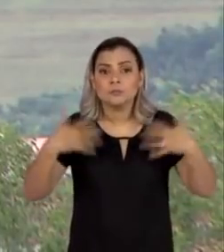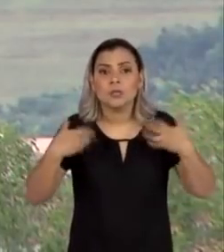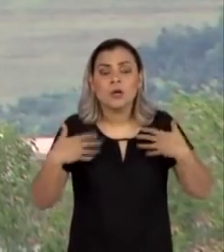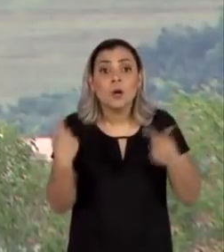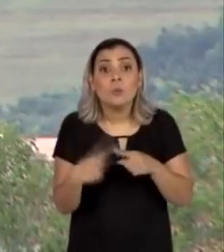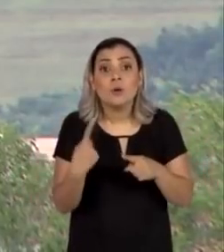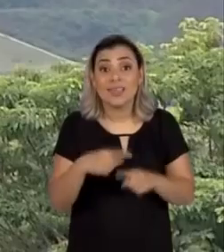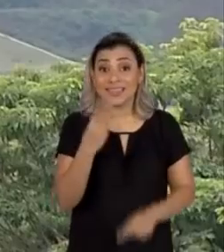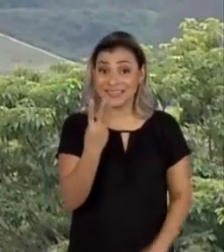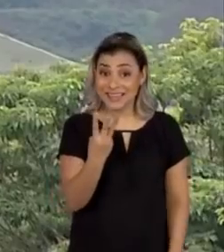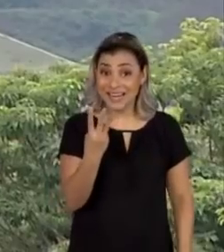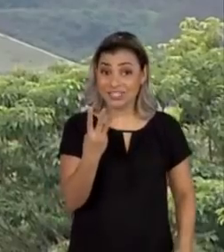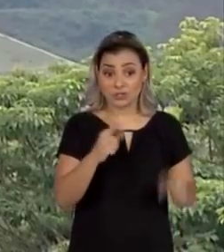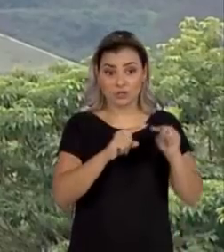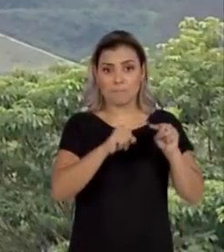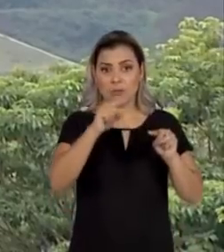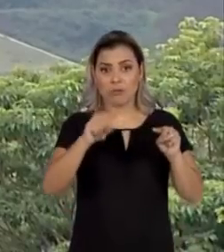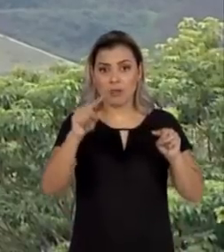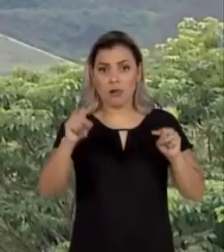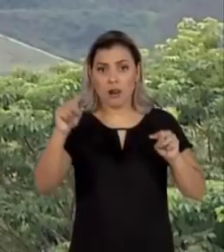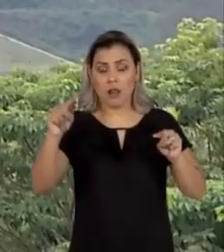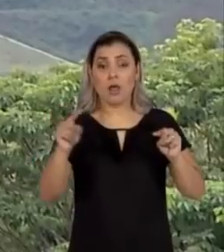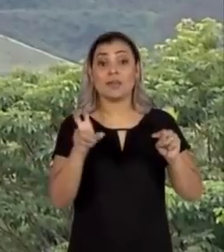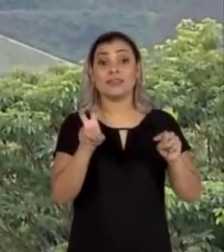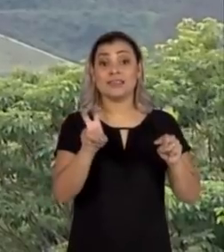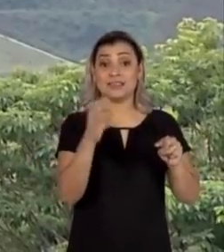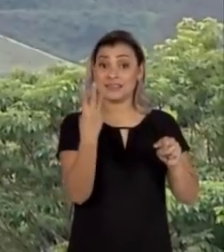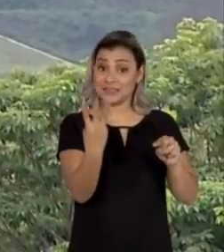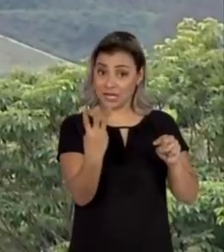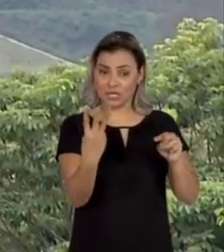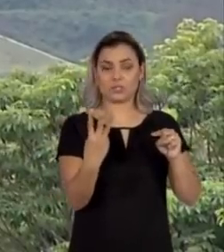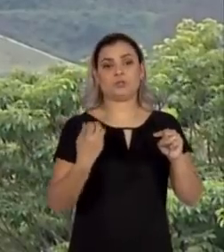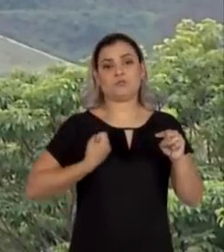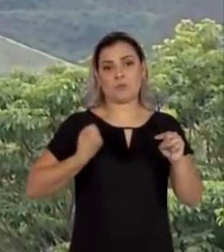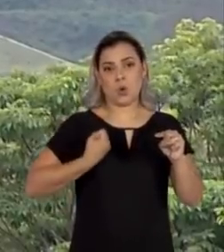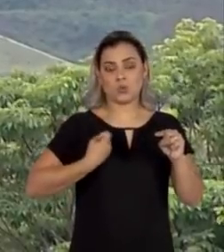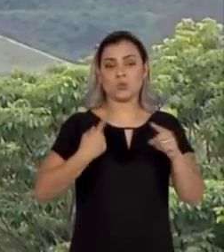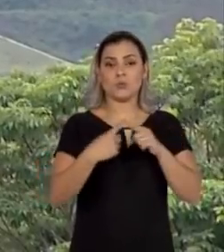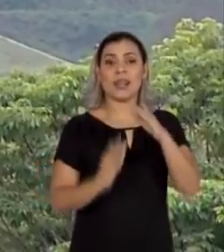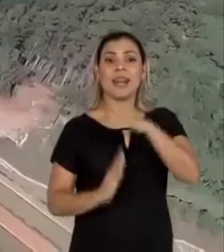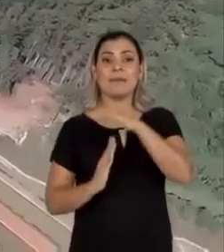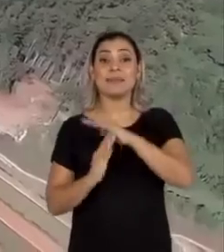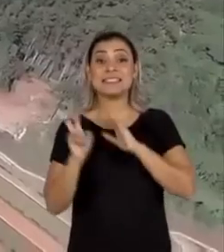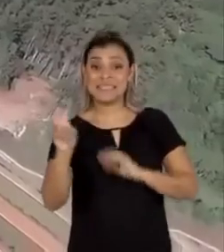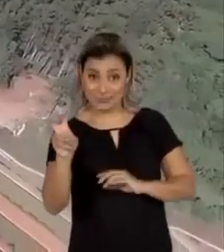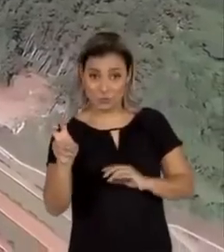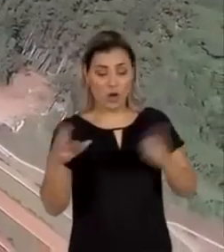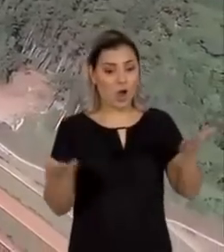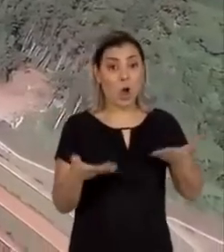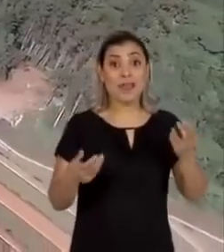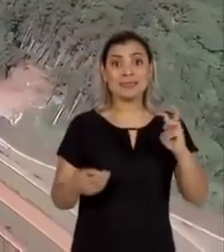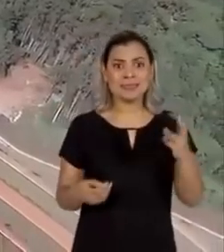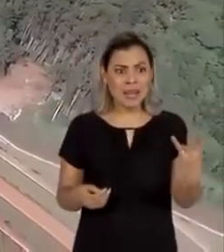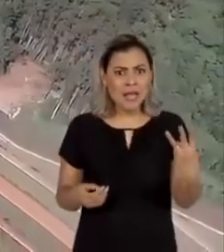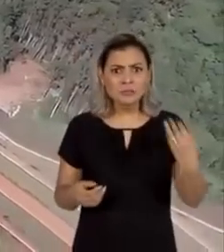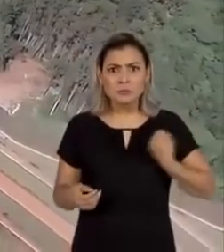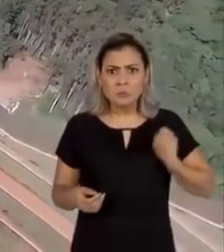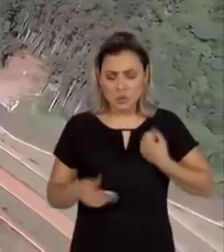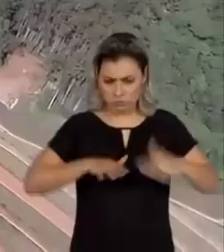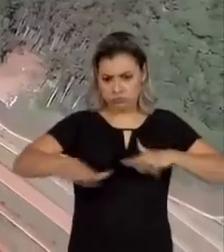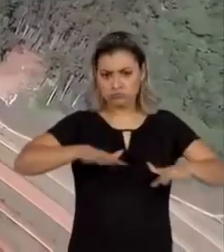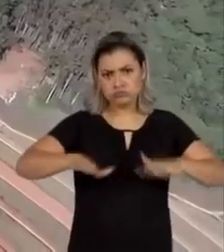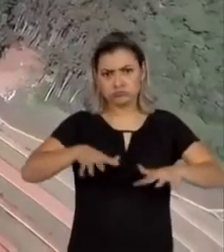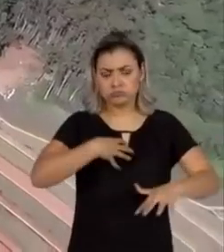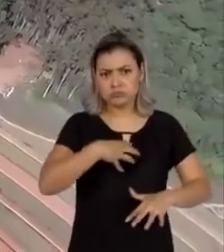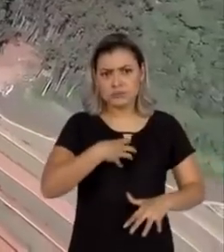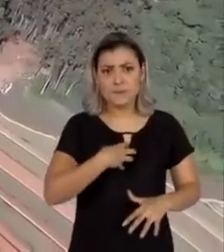de 3 pontos na escala Richter, segundo o Observatório Sismológico da Universidade de Brasília. Na cidade funciona a barragem Casa da Pedra,